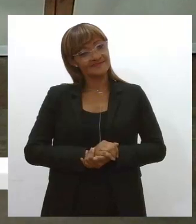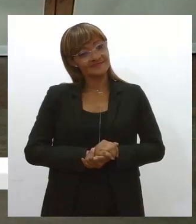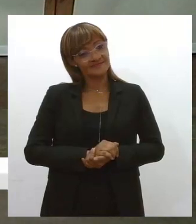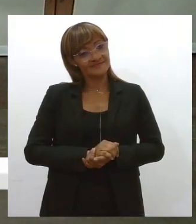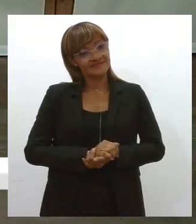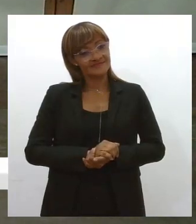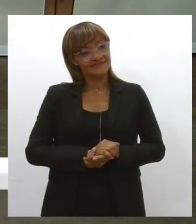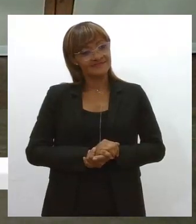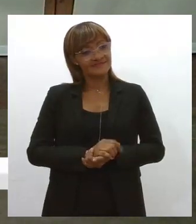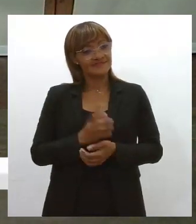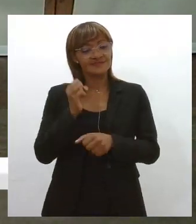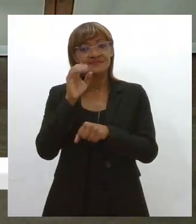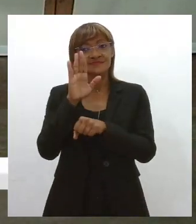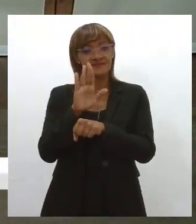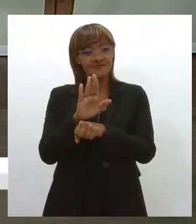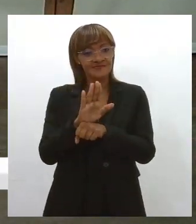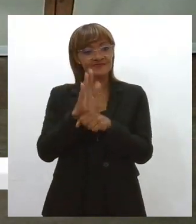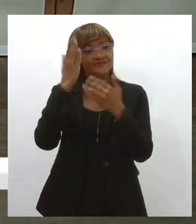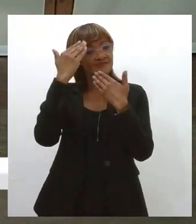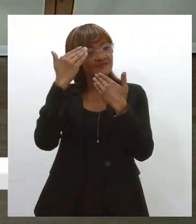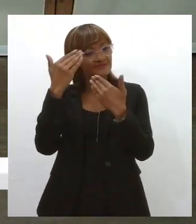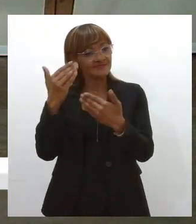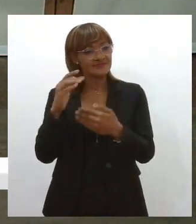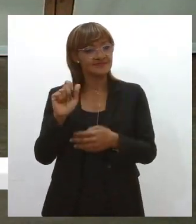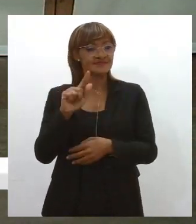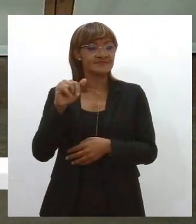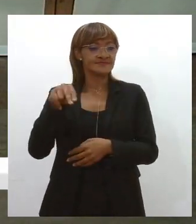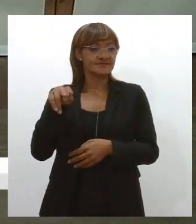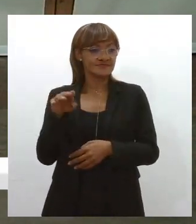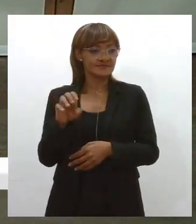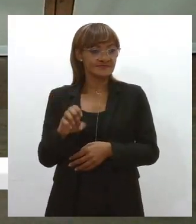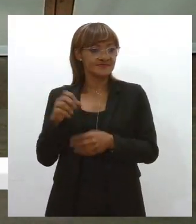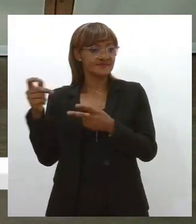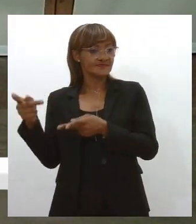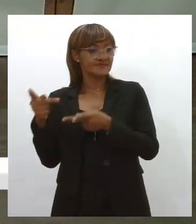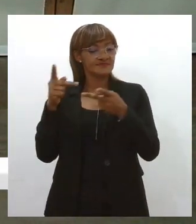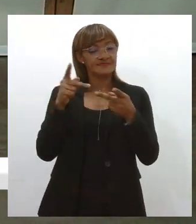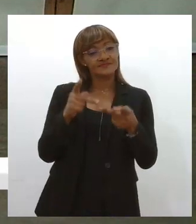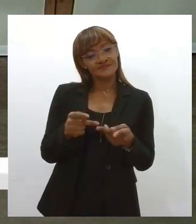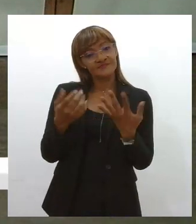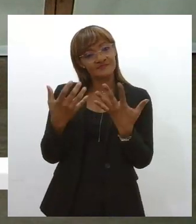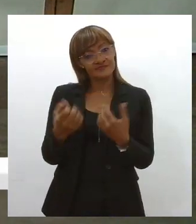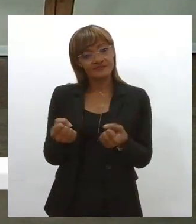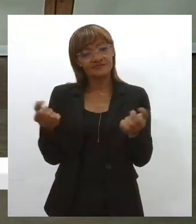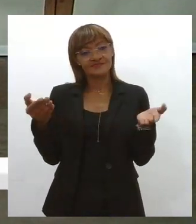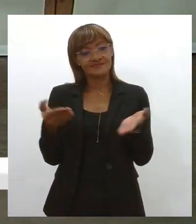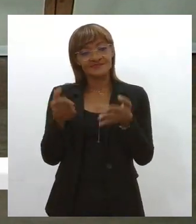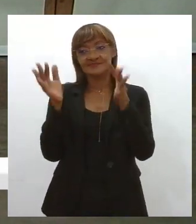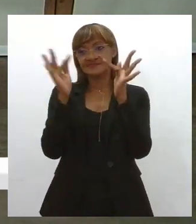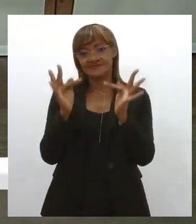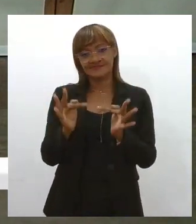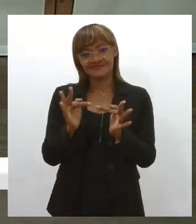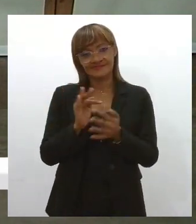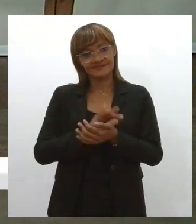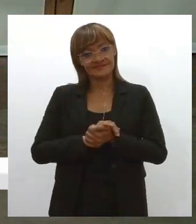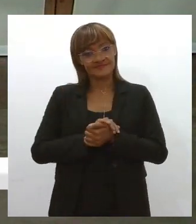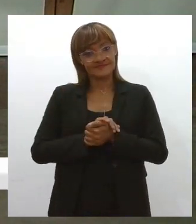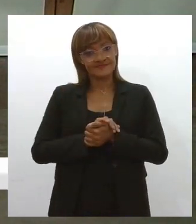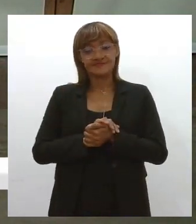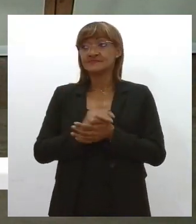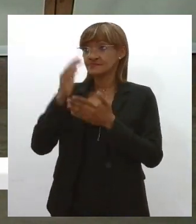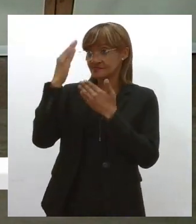Boa tarde, muito obrigada, Aline, pelo convite, por me aceitar nesse espaço. Estou muito feliz de estar aqui hoje. Obrigada a